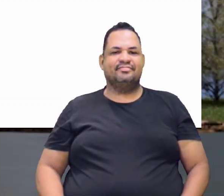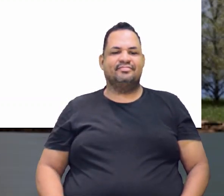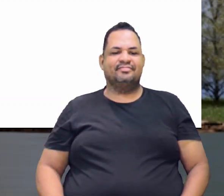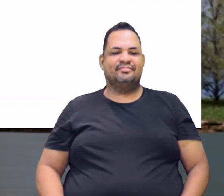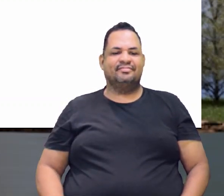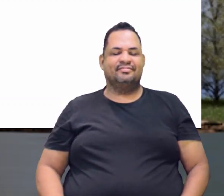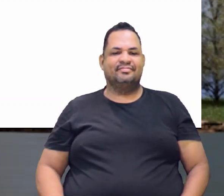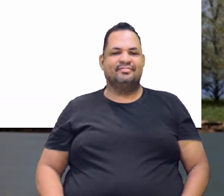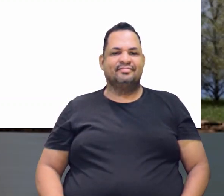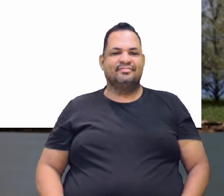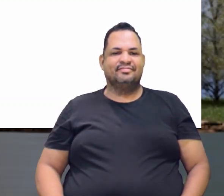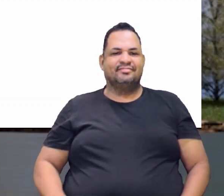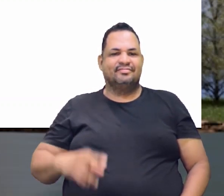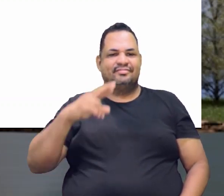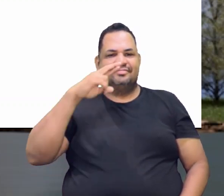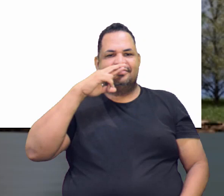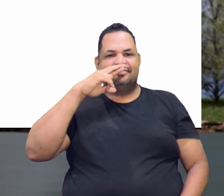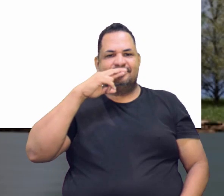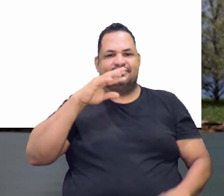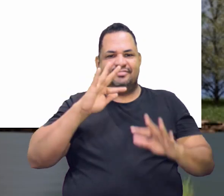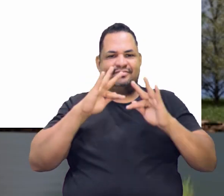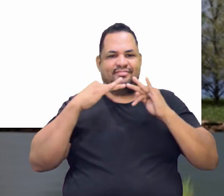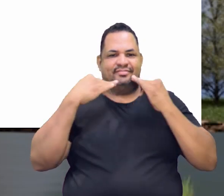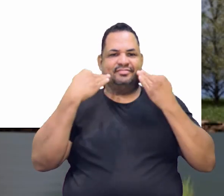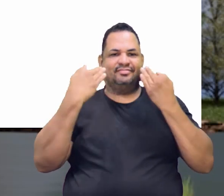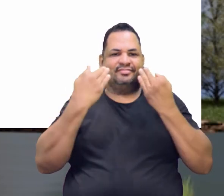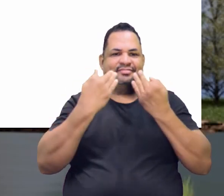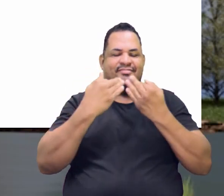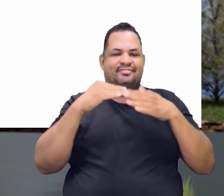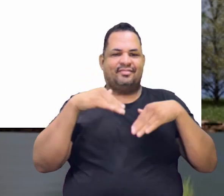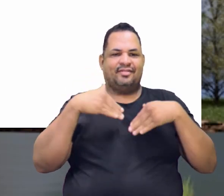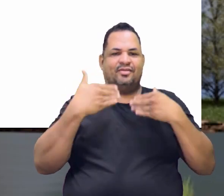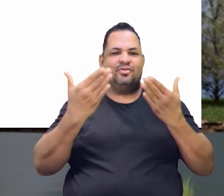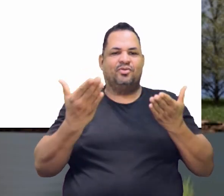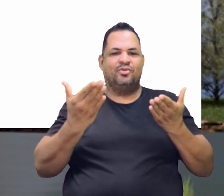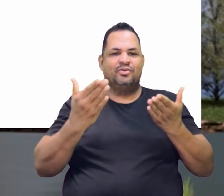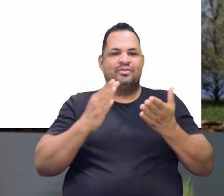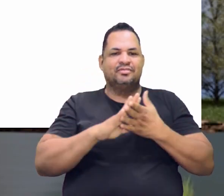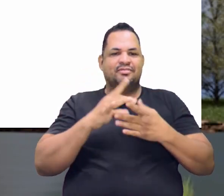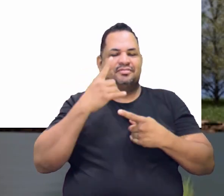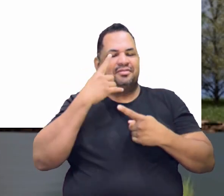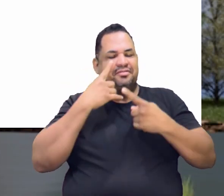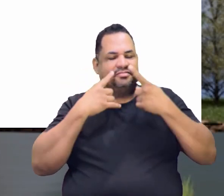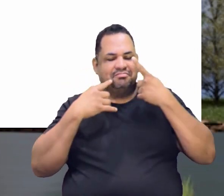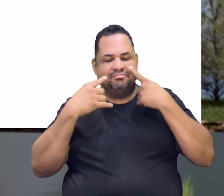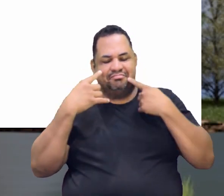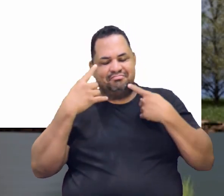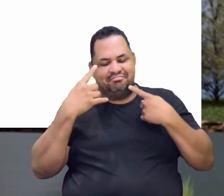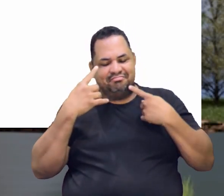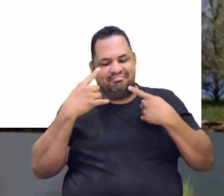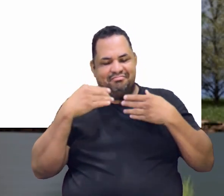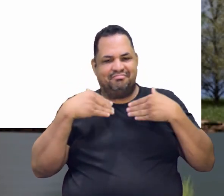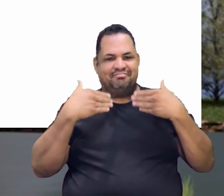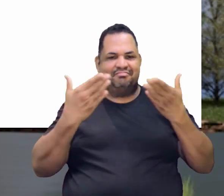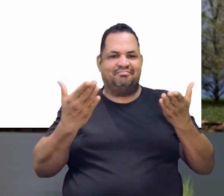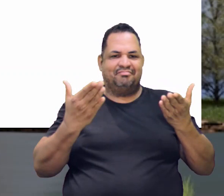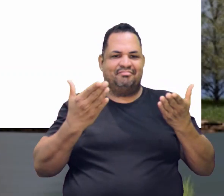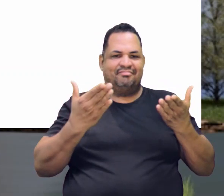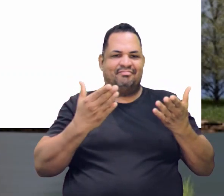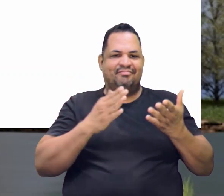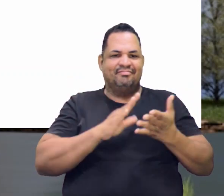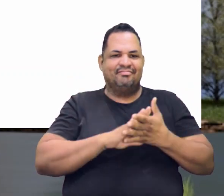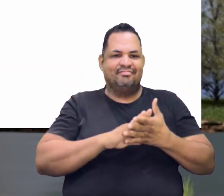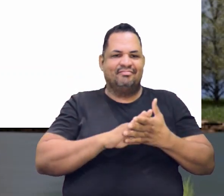Tá? Rondon sobre a família dele. Cara, quando foi que o Rondon chorou na vida? Quando ele foi